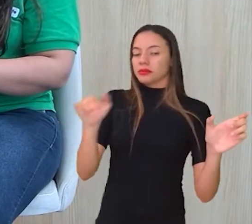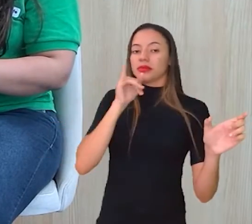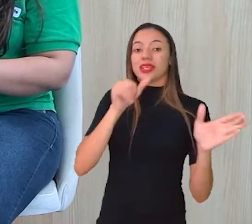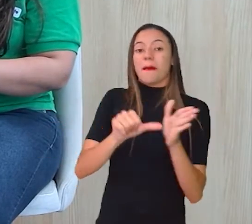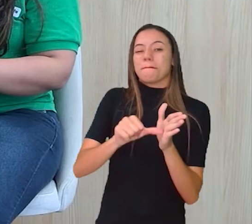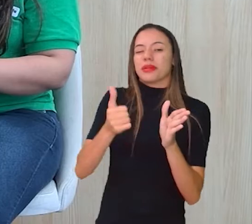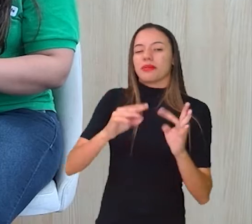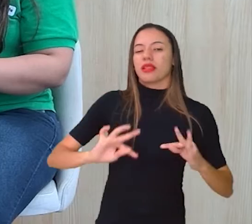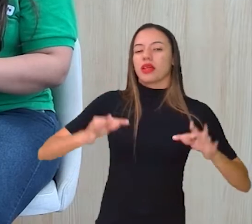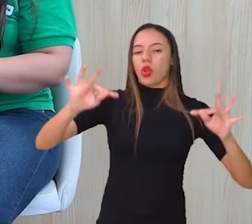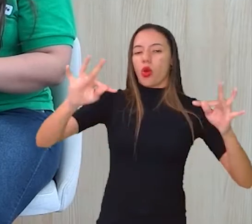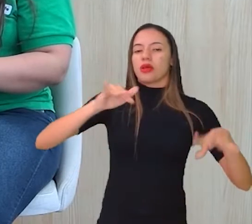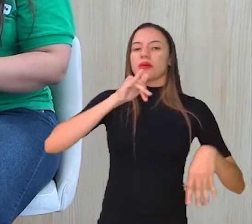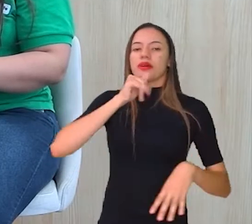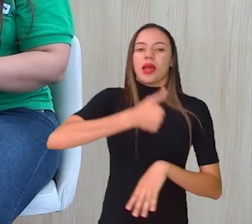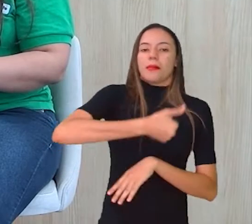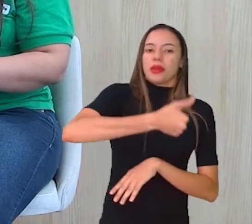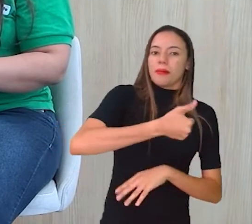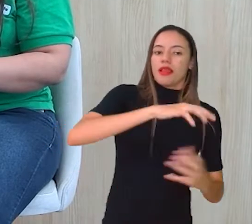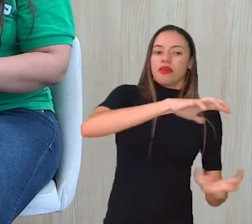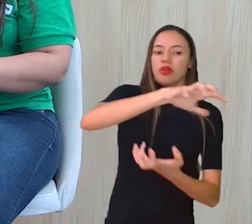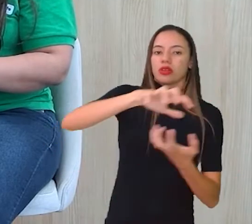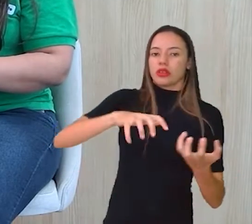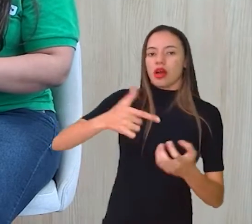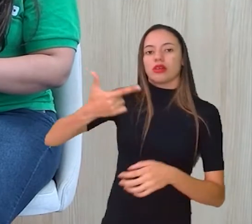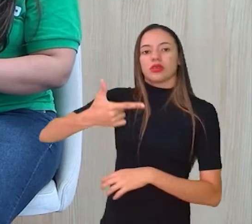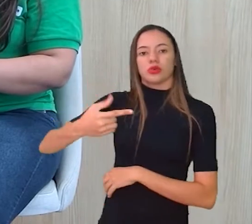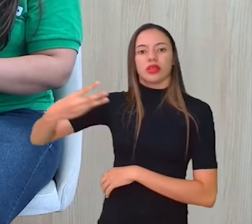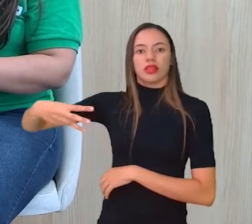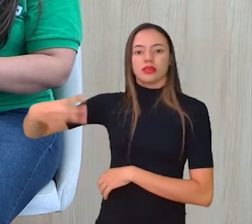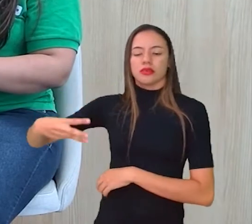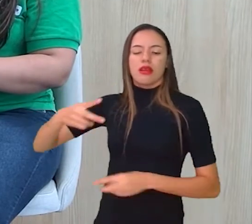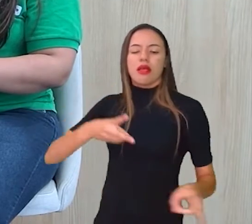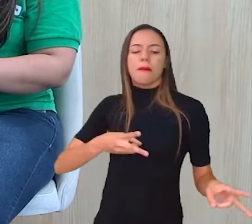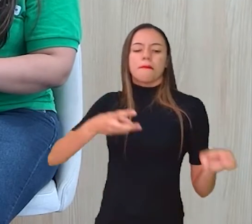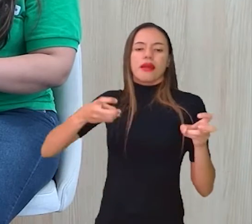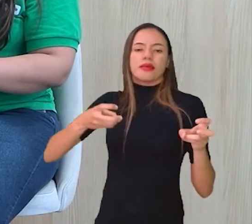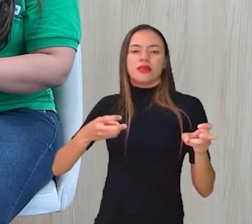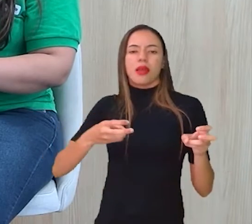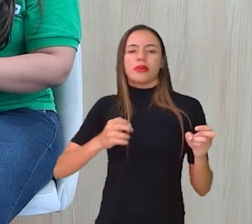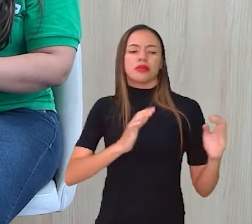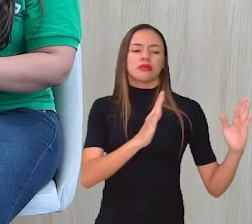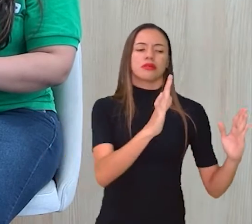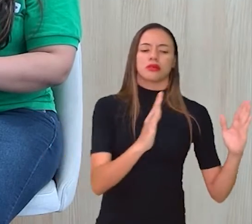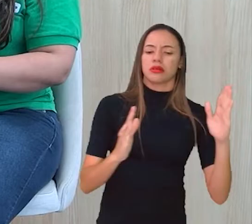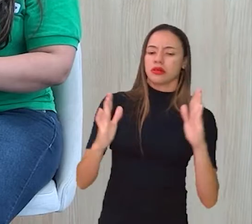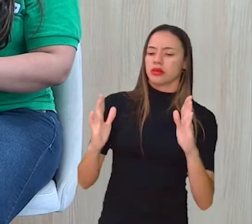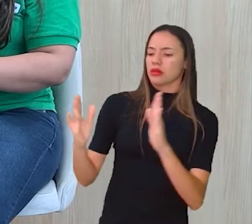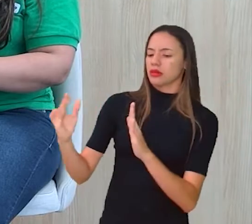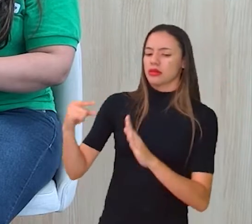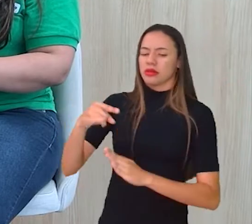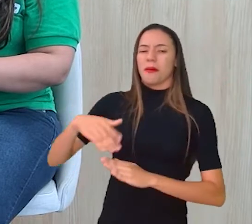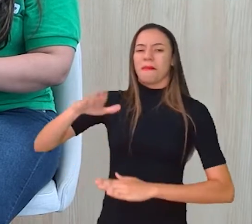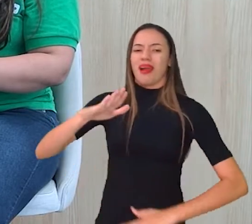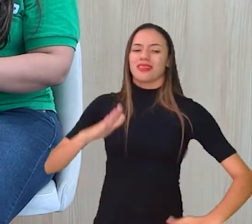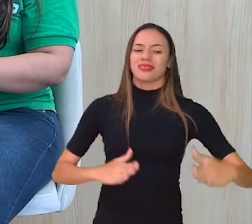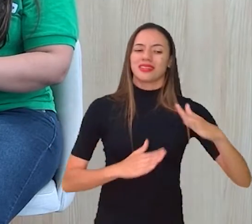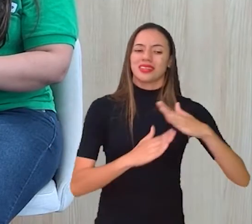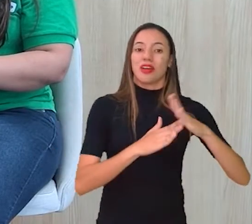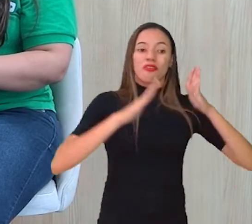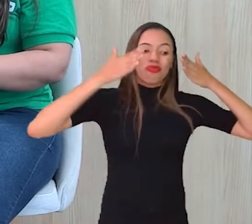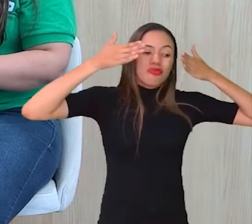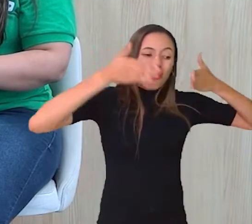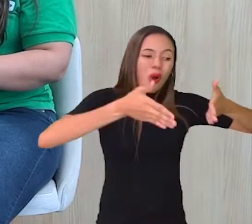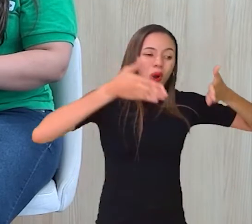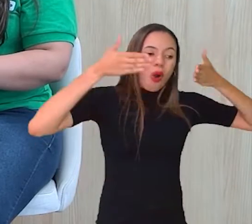gente viu, né, da primeira revolução, da segunda, da terceira, a gente observa que elas aparentemente mais restritas à indústria em